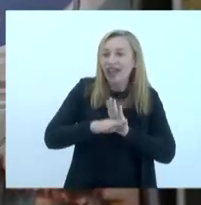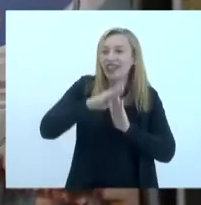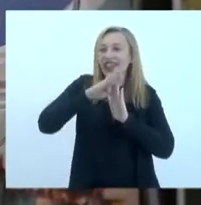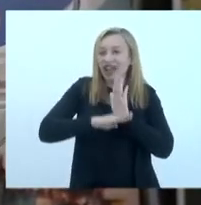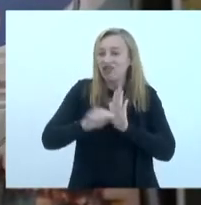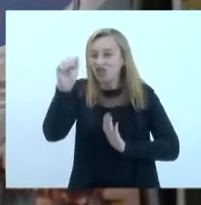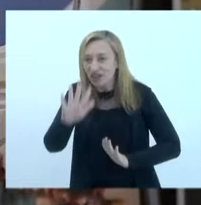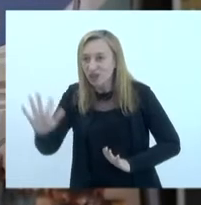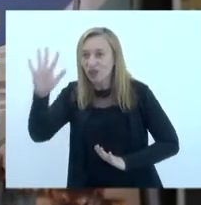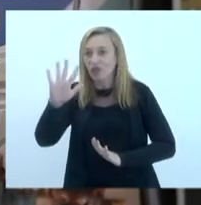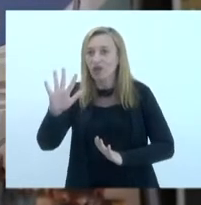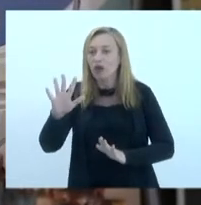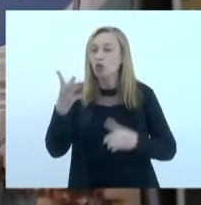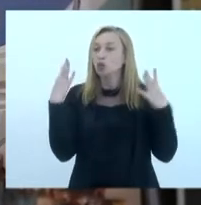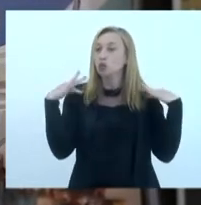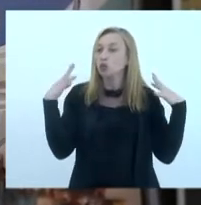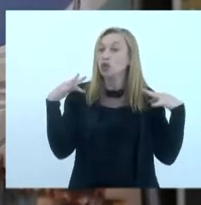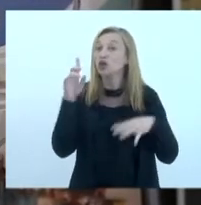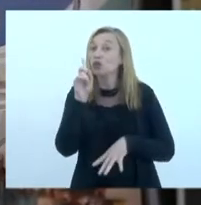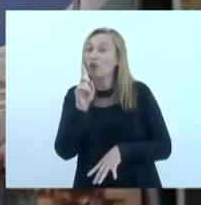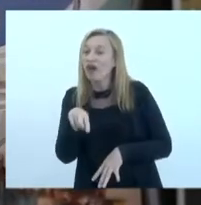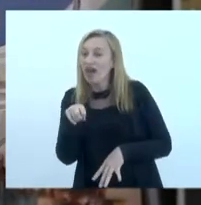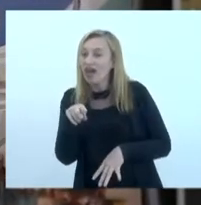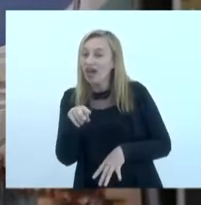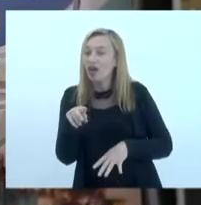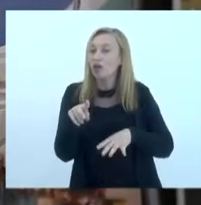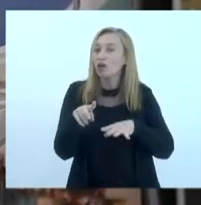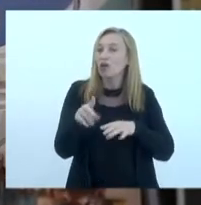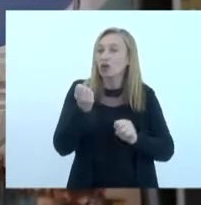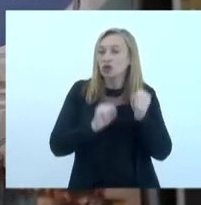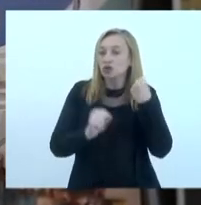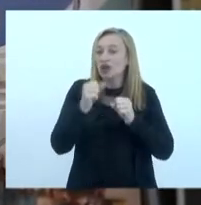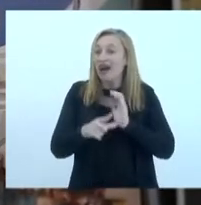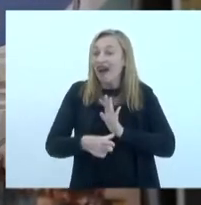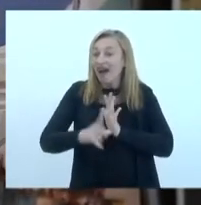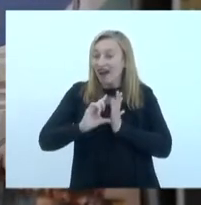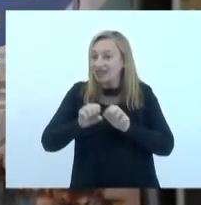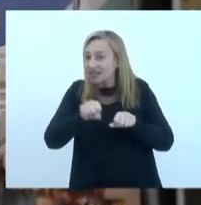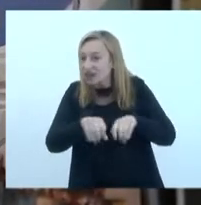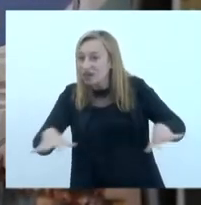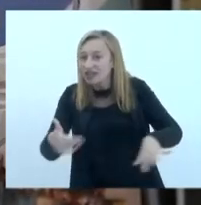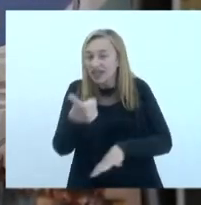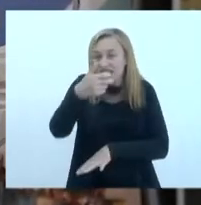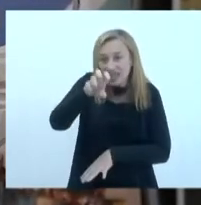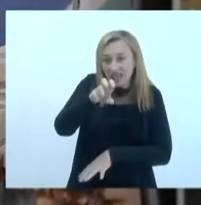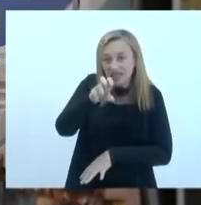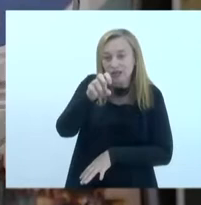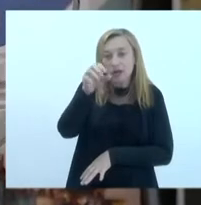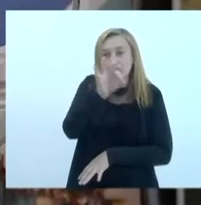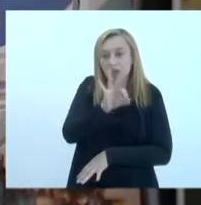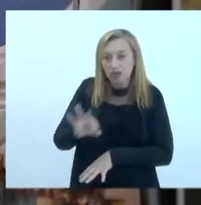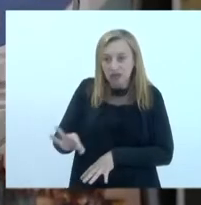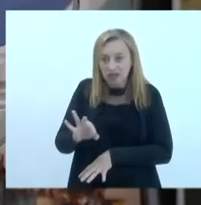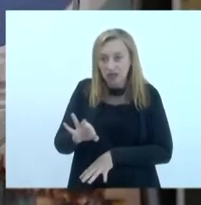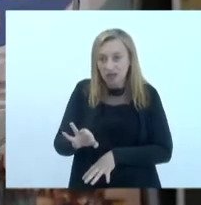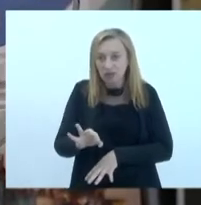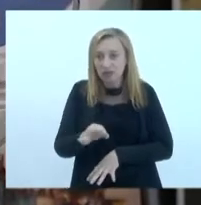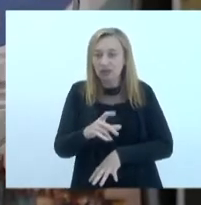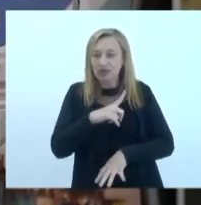nacional. Turismo é uma indústria que, antes da Covid, empregava 15% da população ativa no